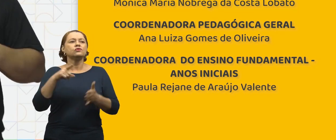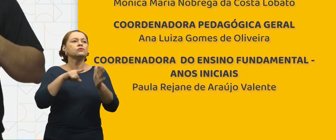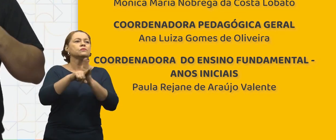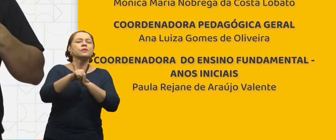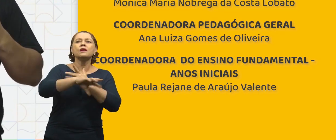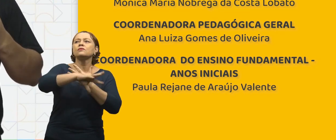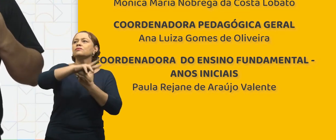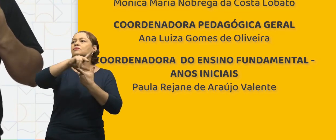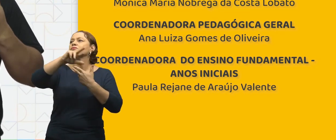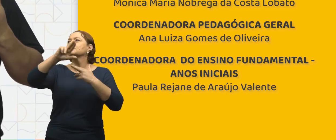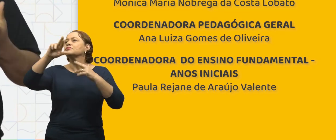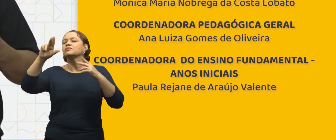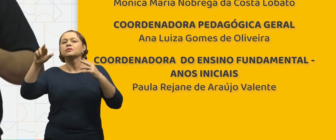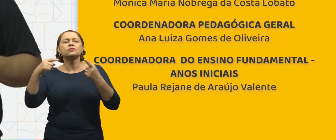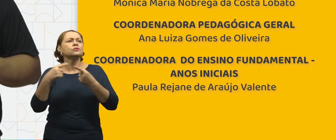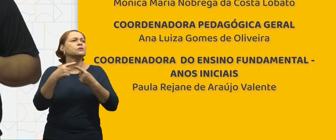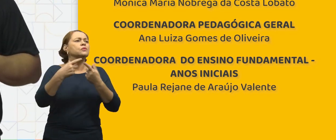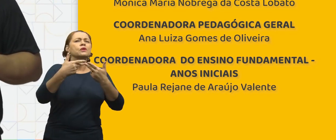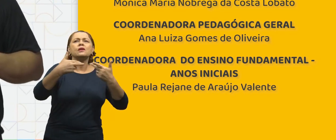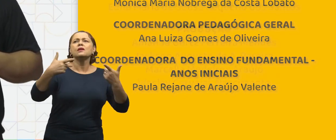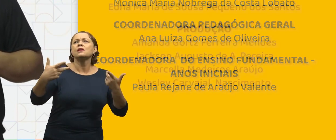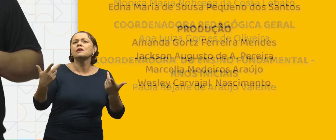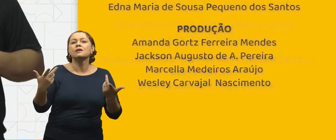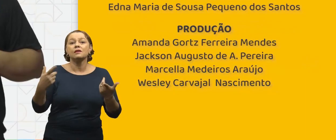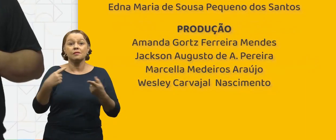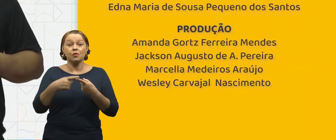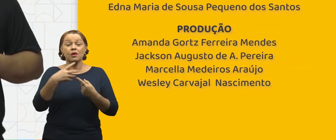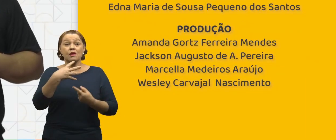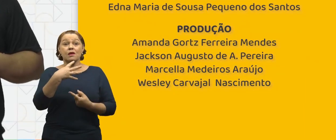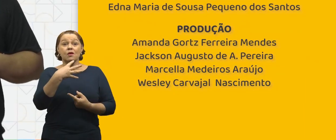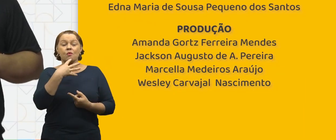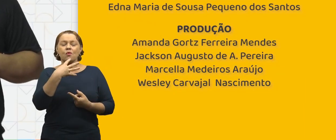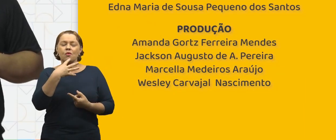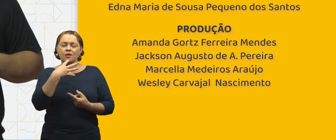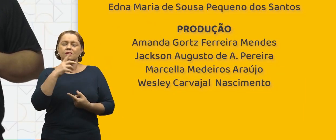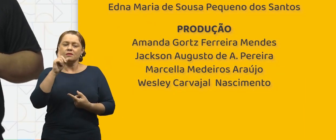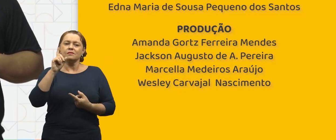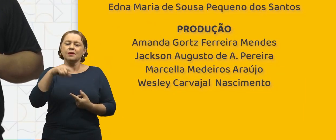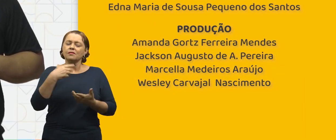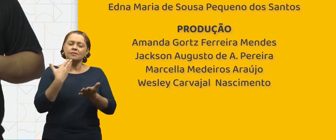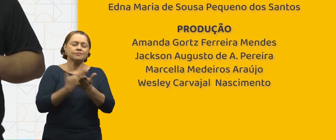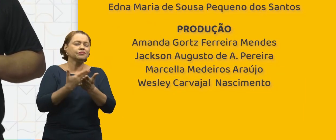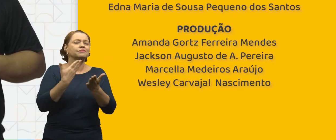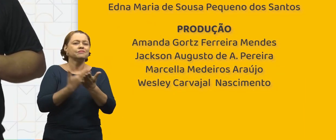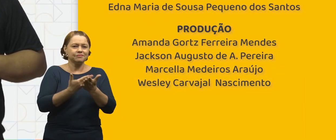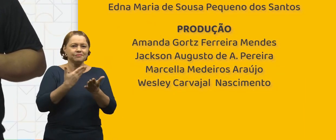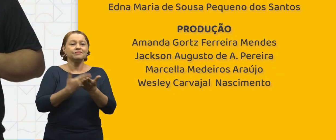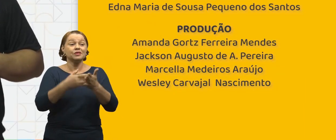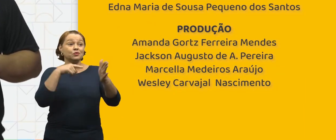volta, pergunte o porquê das coisas, pois o conhecimento vem através de estudo e